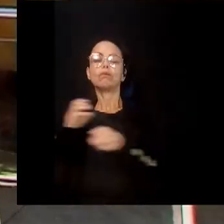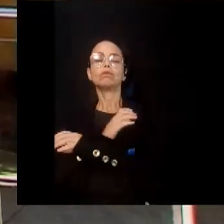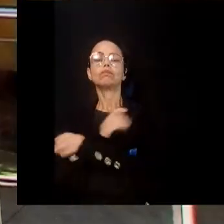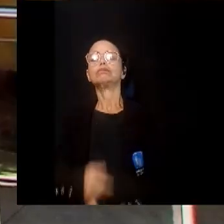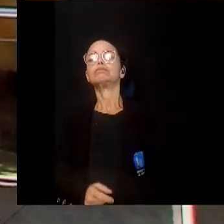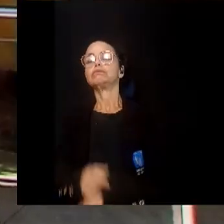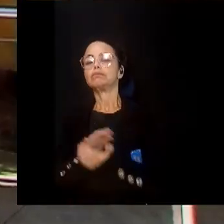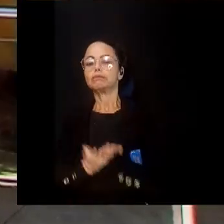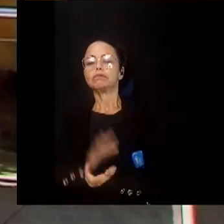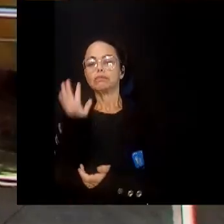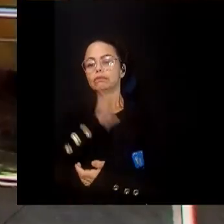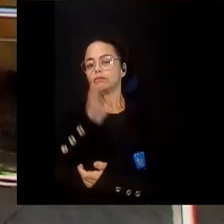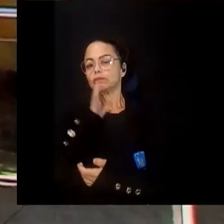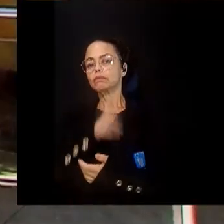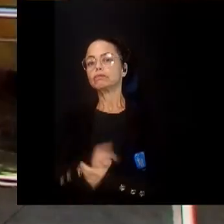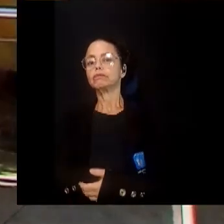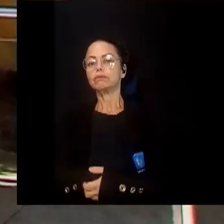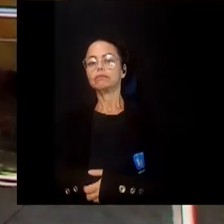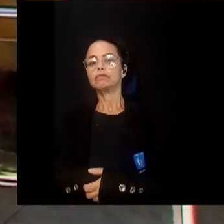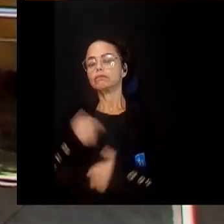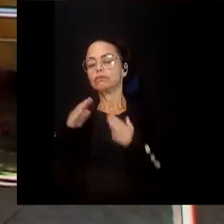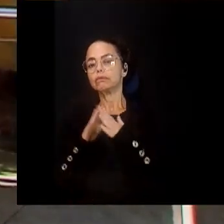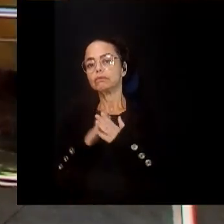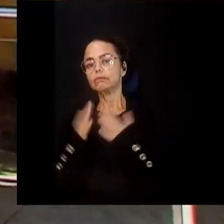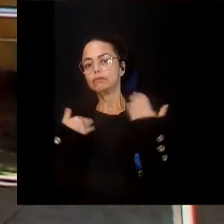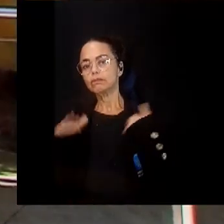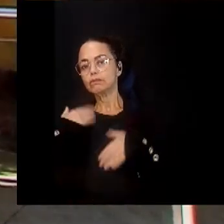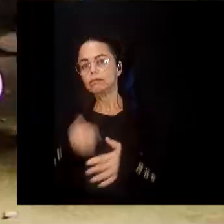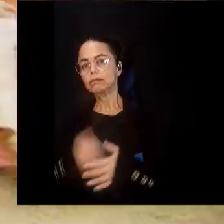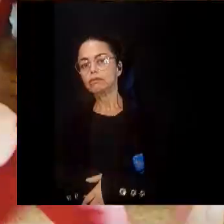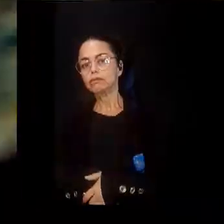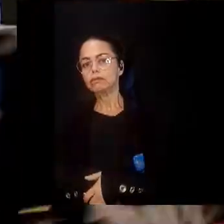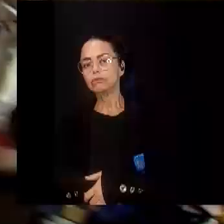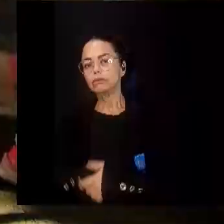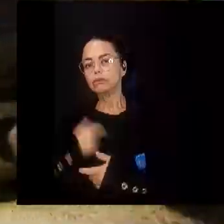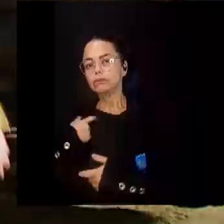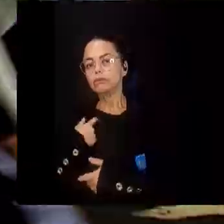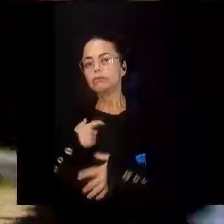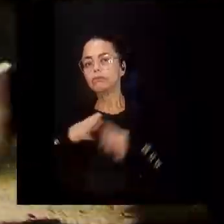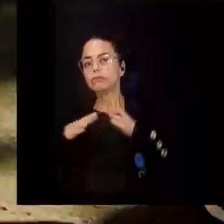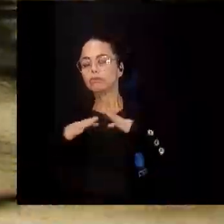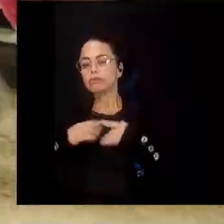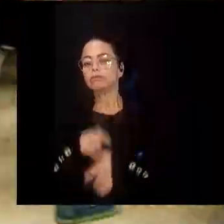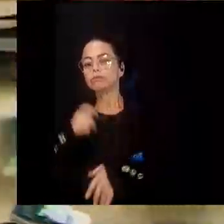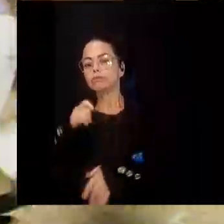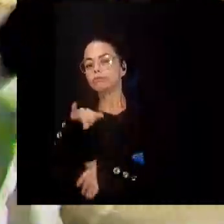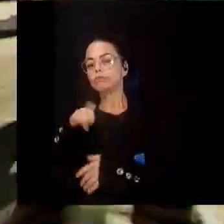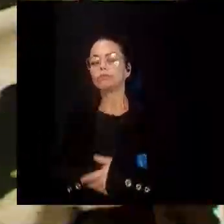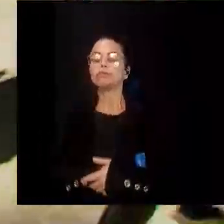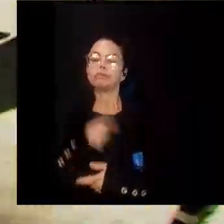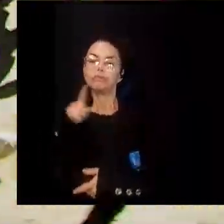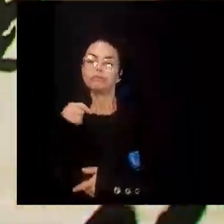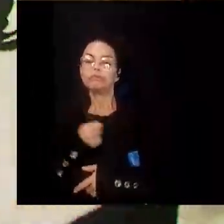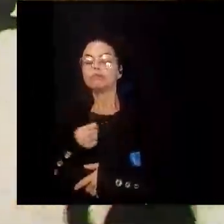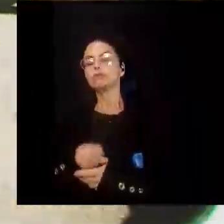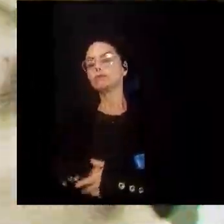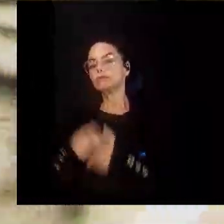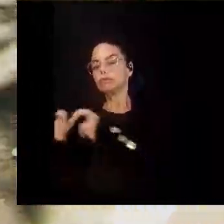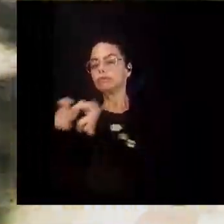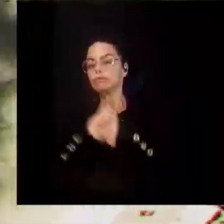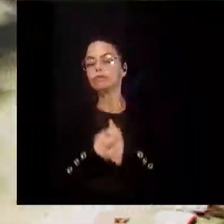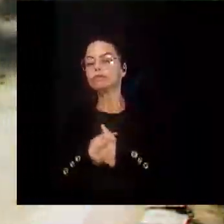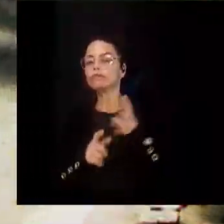o pessoal que está em casa descansando nessa temporada de férias poder aproveitar. Mas, além dos espaços de exposição e